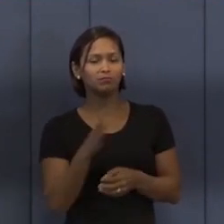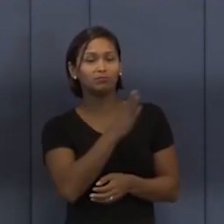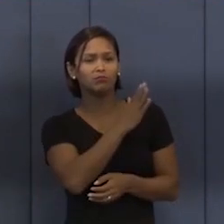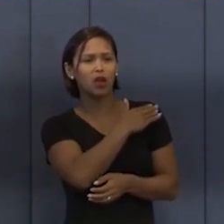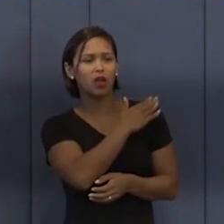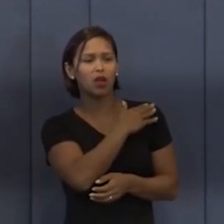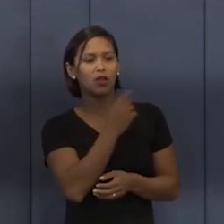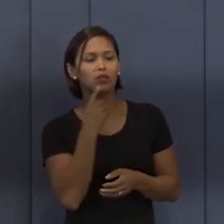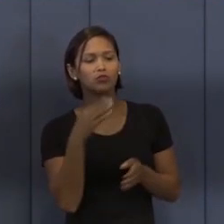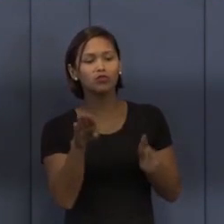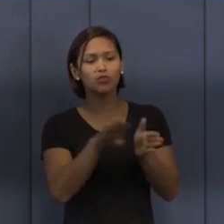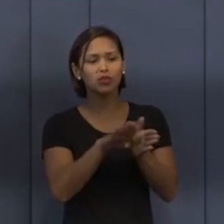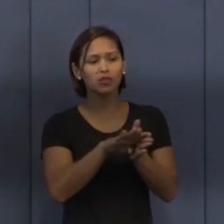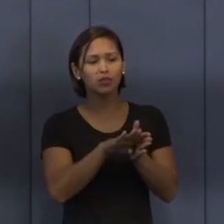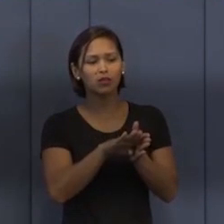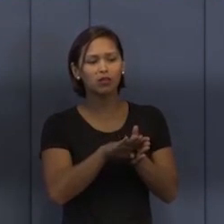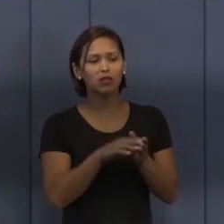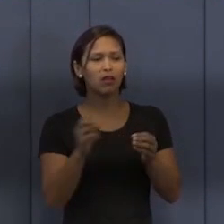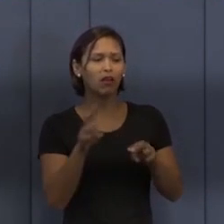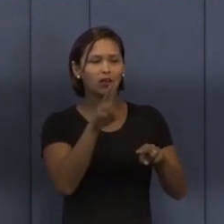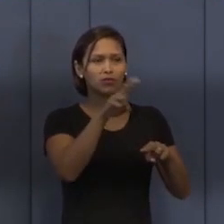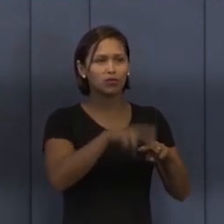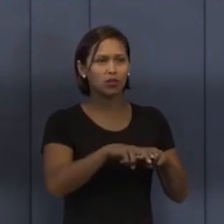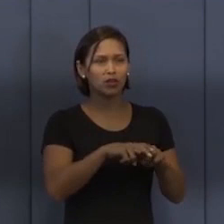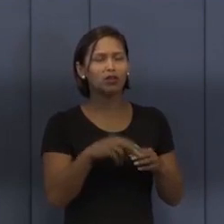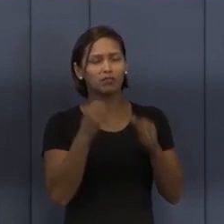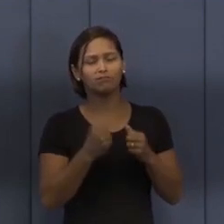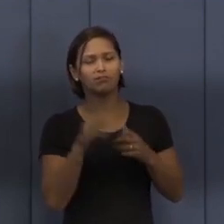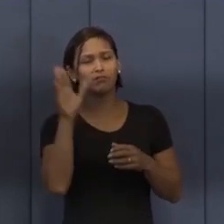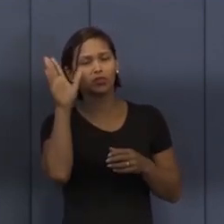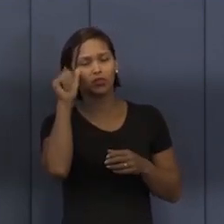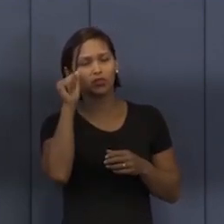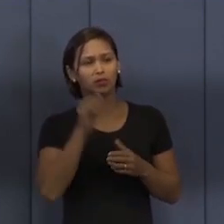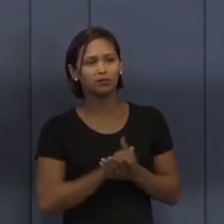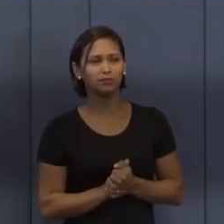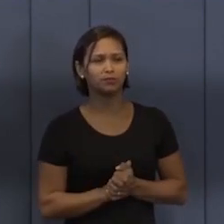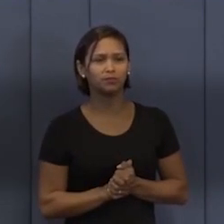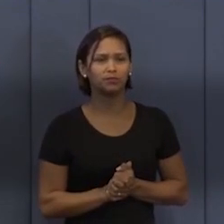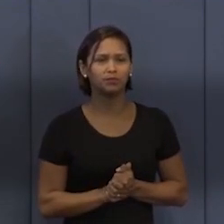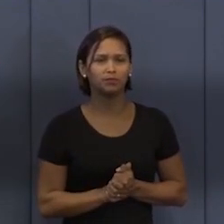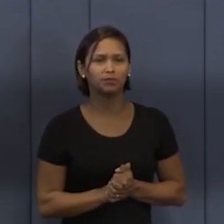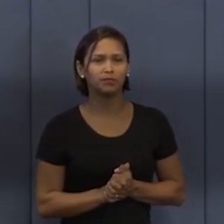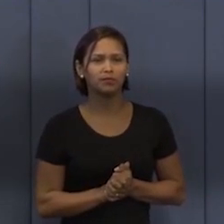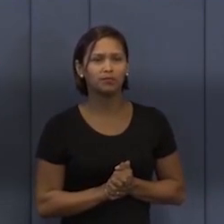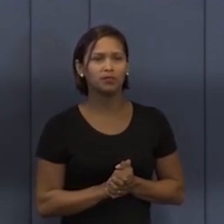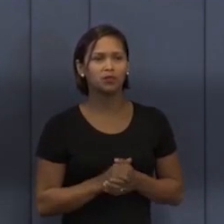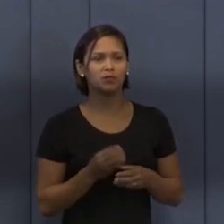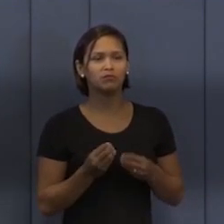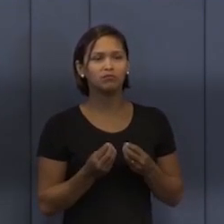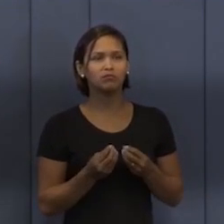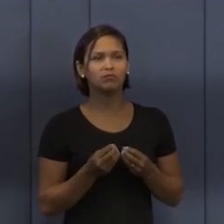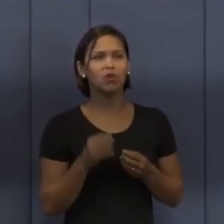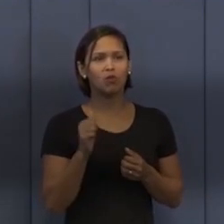ônibus, bateu no ombro do menino, você desce aonde, filho? Ah, desço no ponto tal, tá bom, pode dormir, vou ficar aqui.